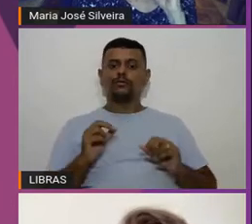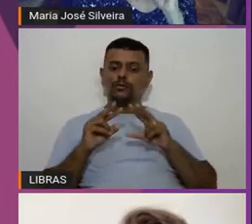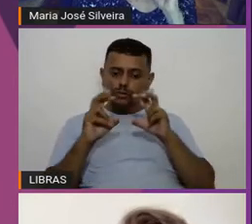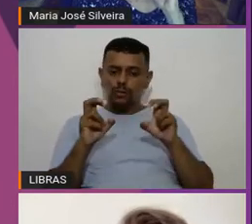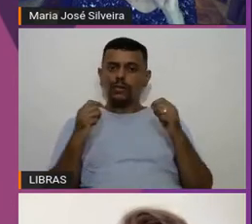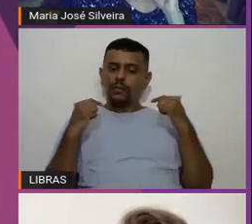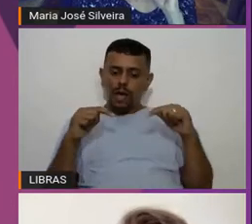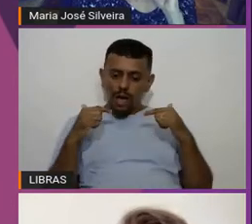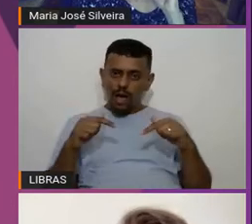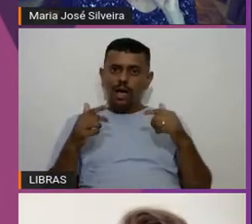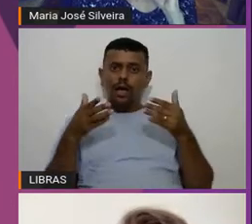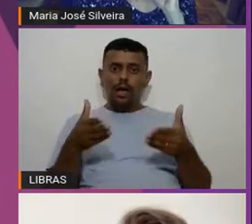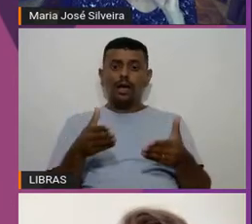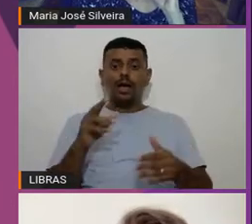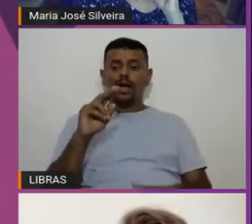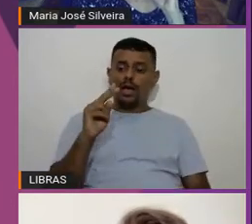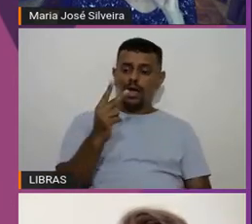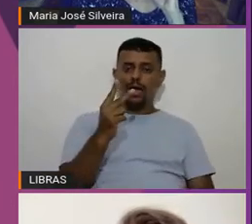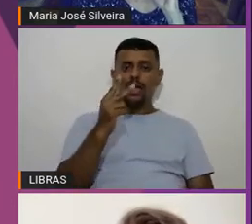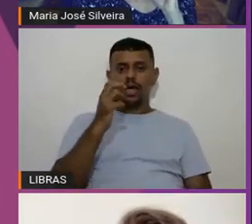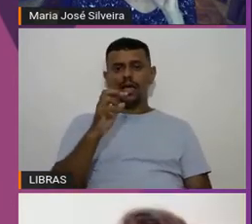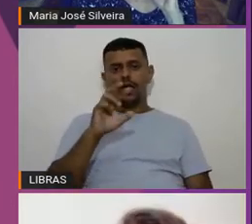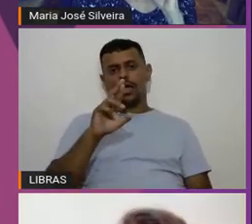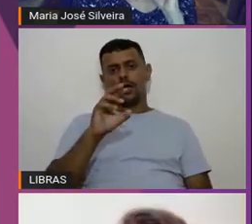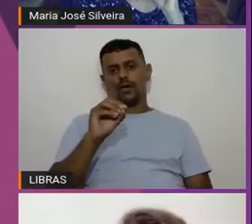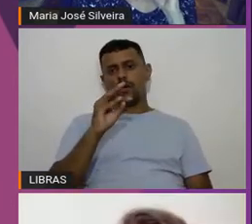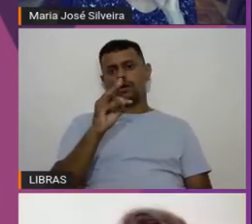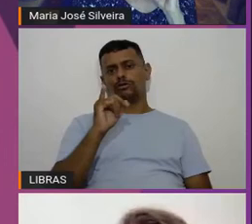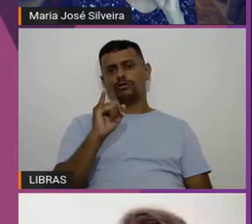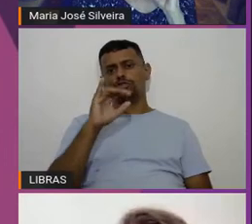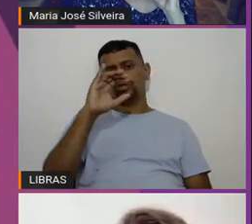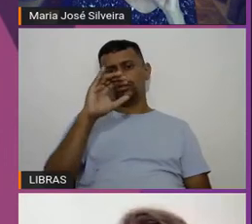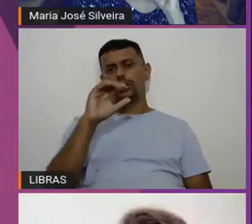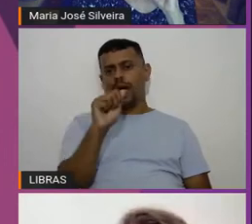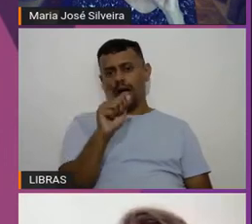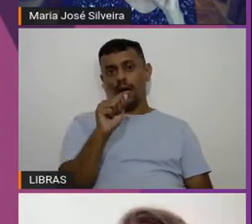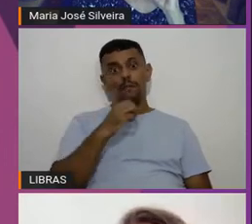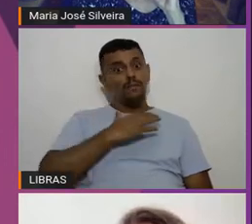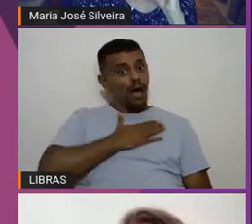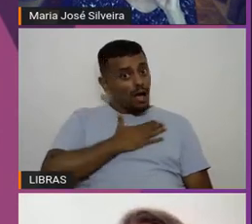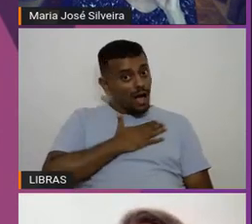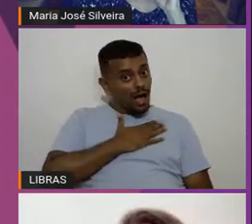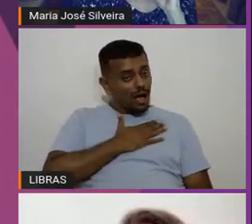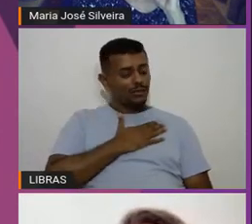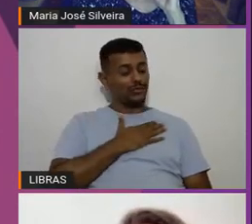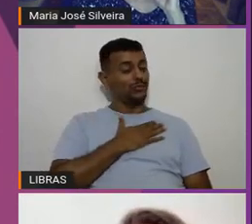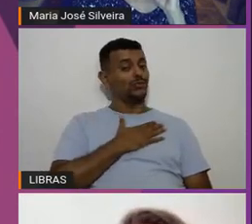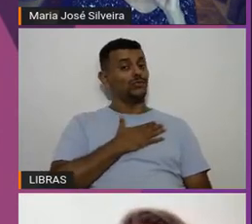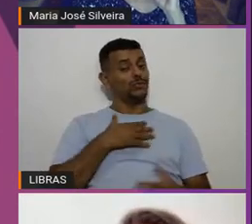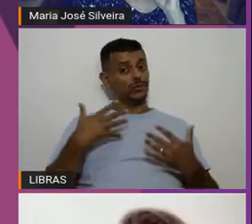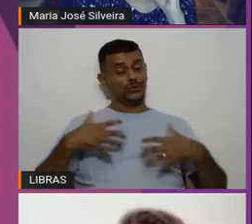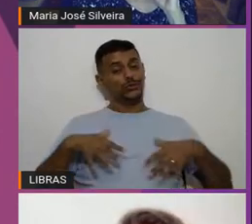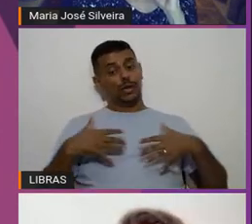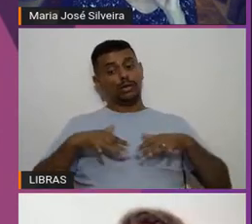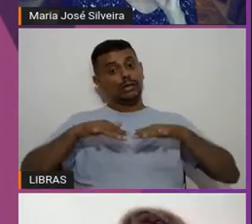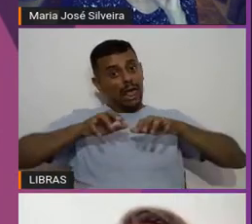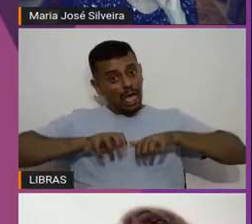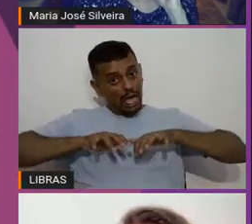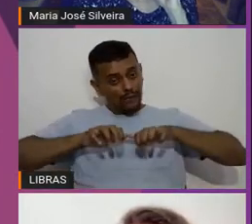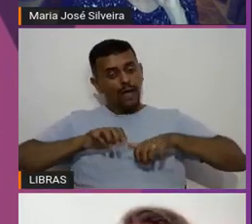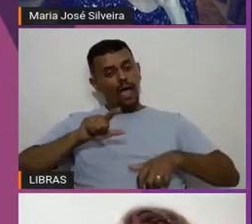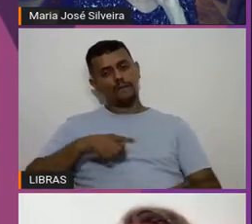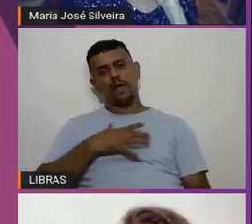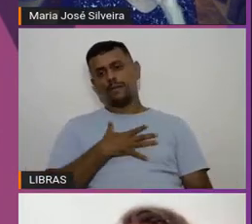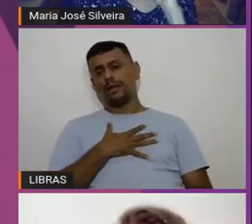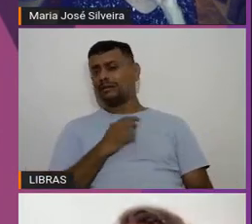mim é a questão erótica para mim escrever um processo erótico Se você não